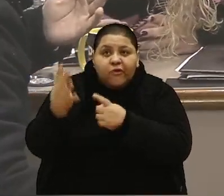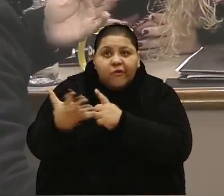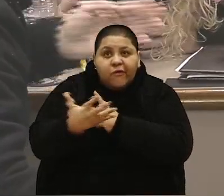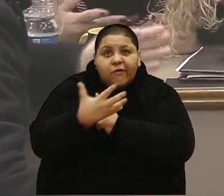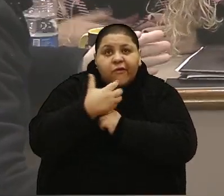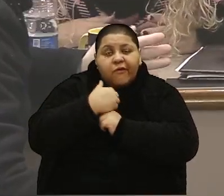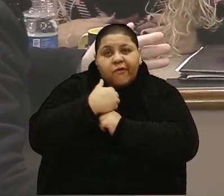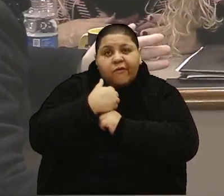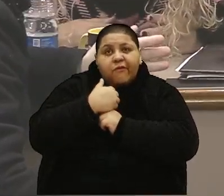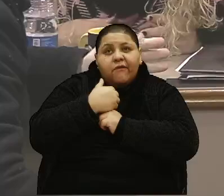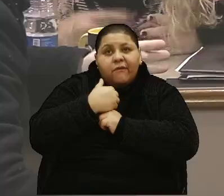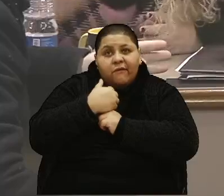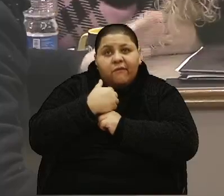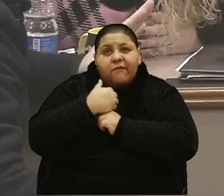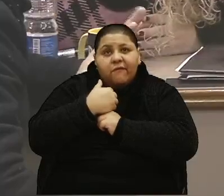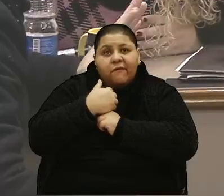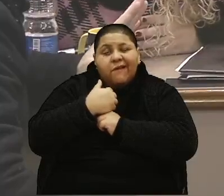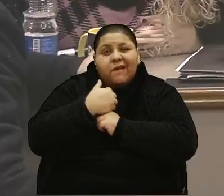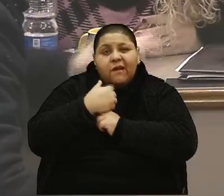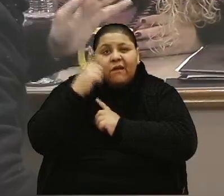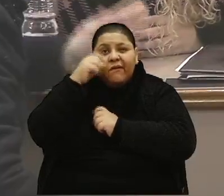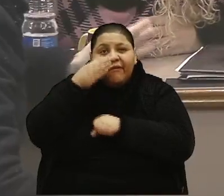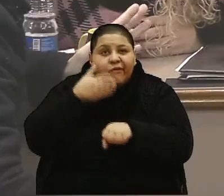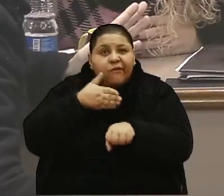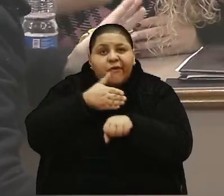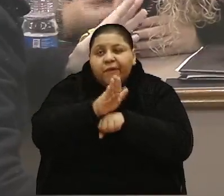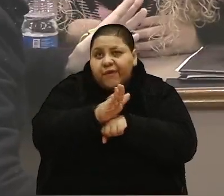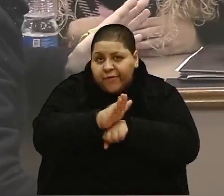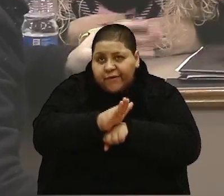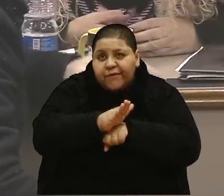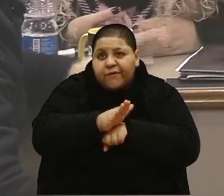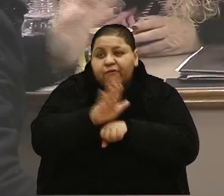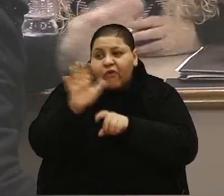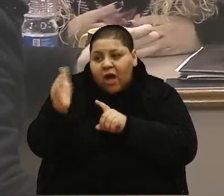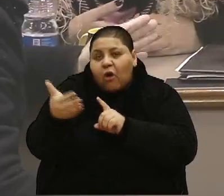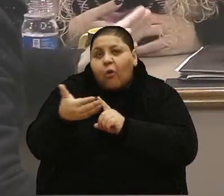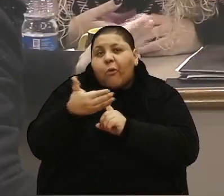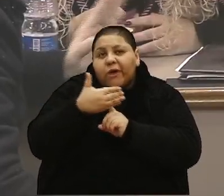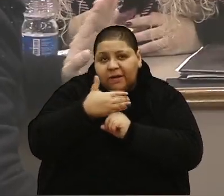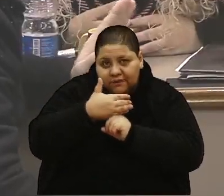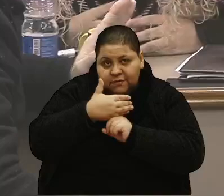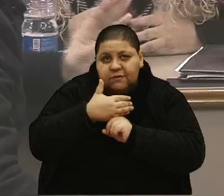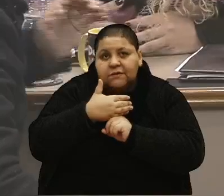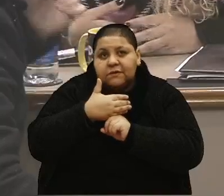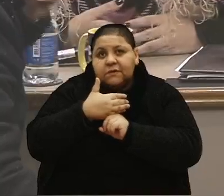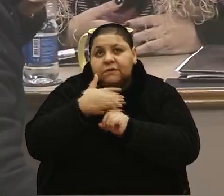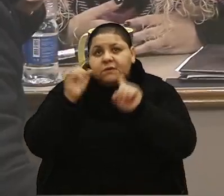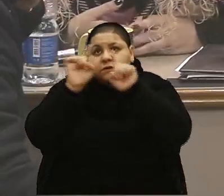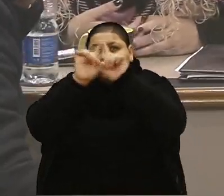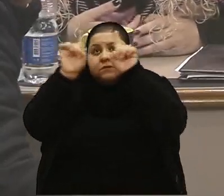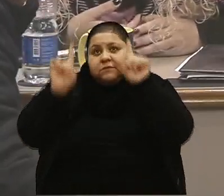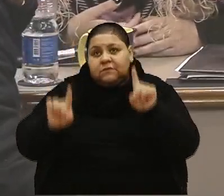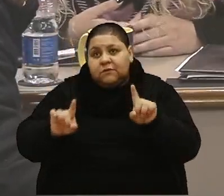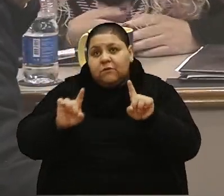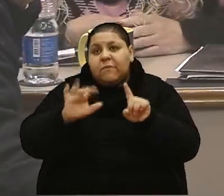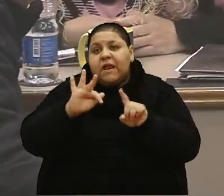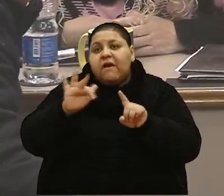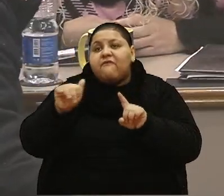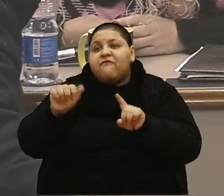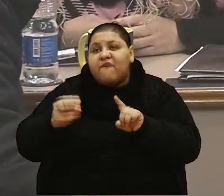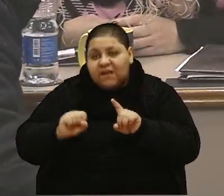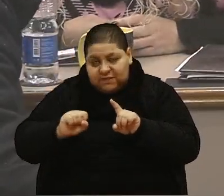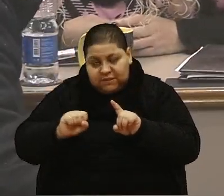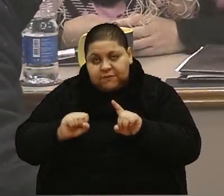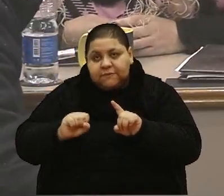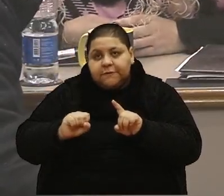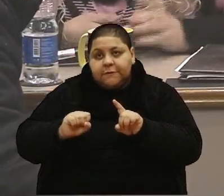seria um impeditivo ao acesso, né, ele foi acolhido pelas equipes da Fundação de Assistência Social.